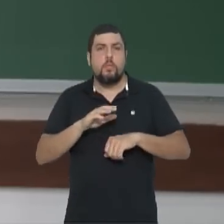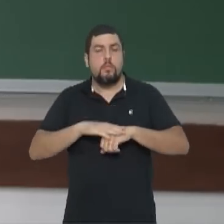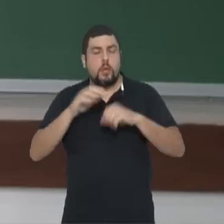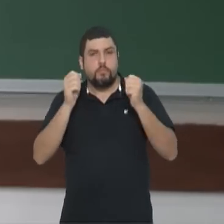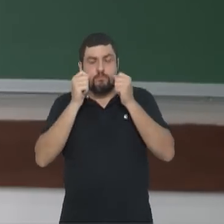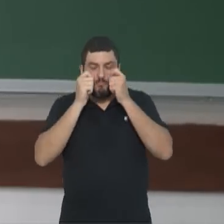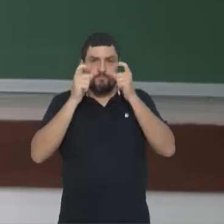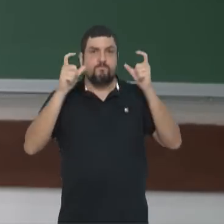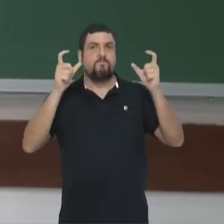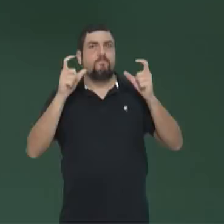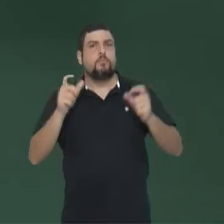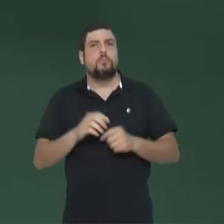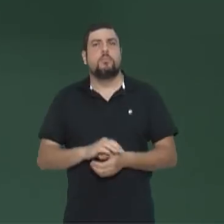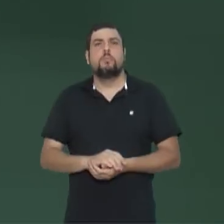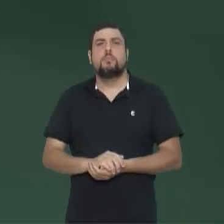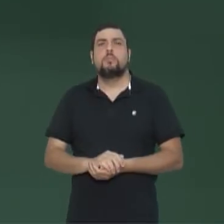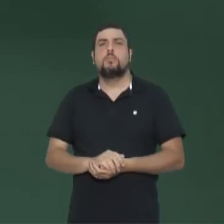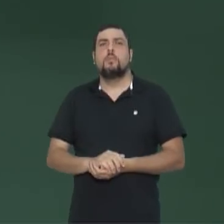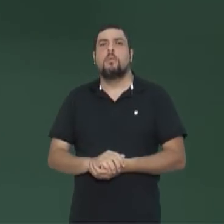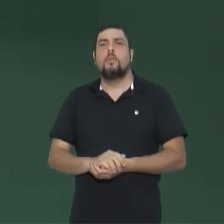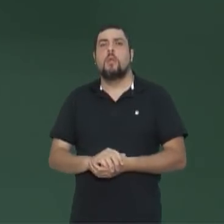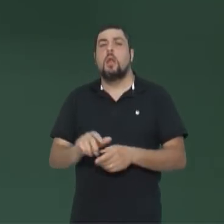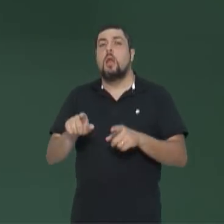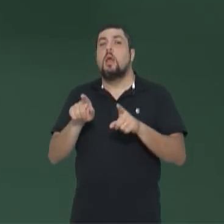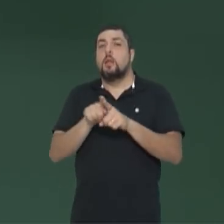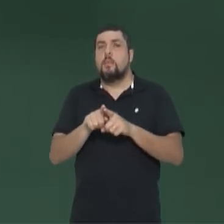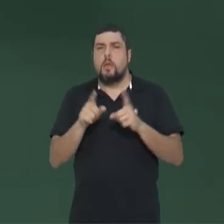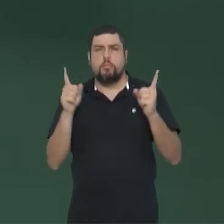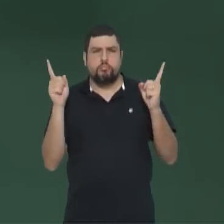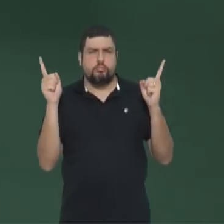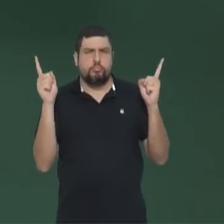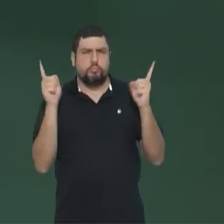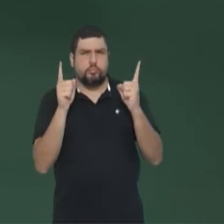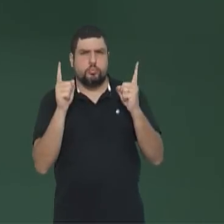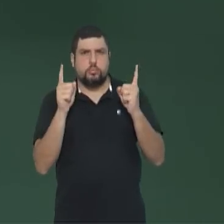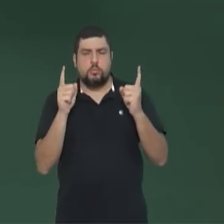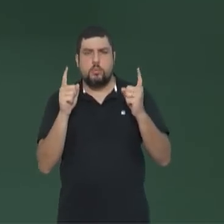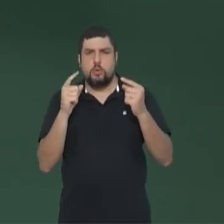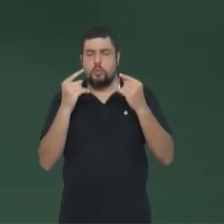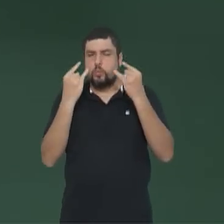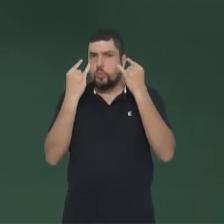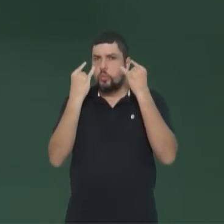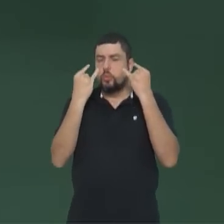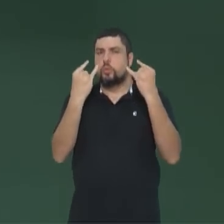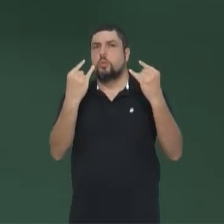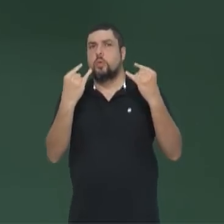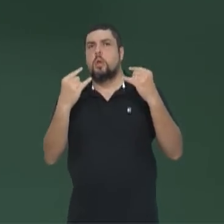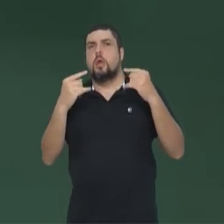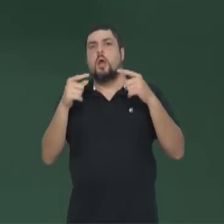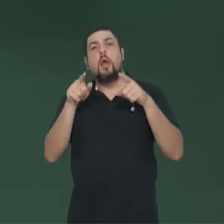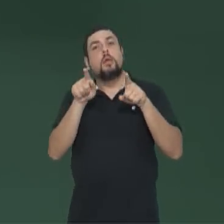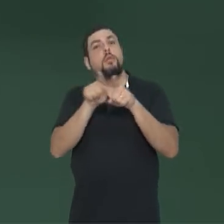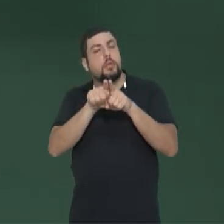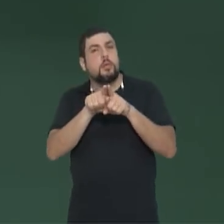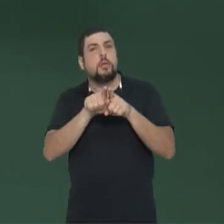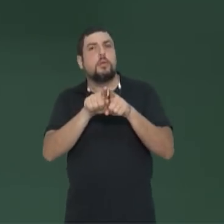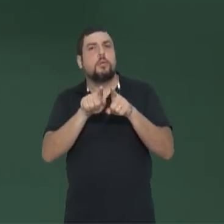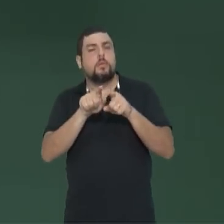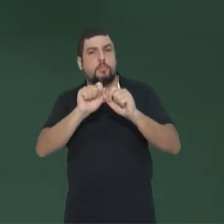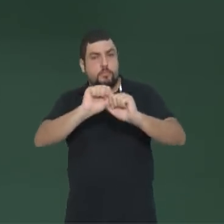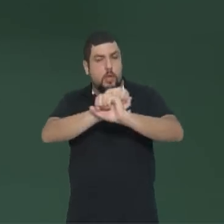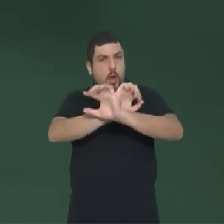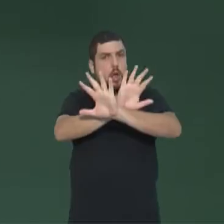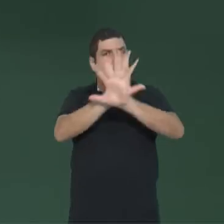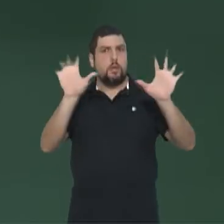outra cor também. E deve ser breve, atrativo, esclarecedor. Eu vou acrescentar